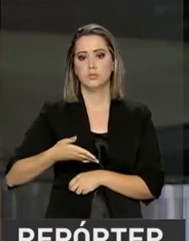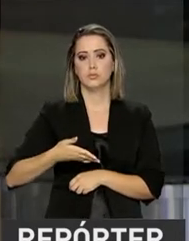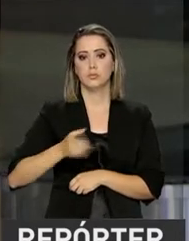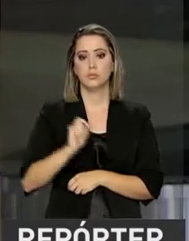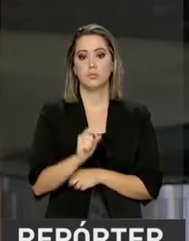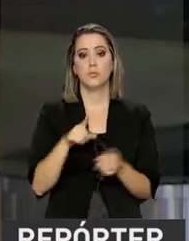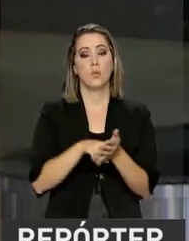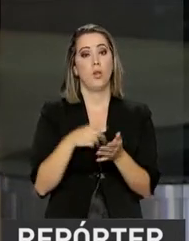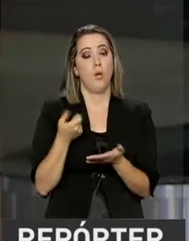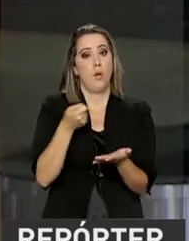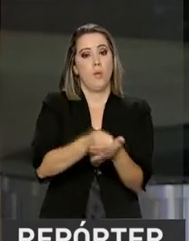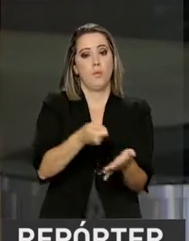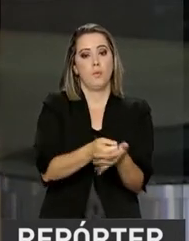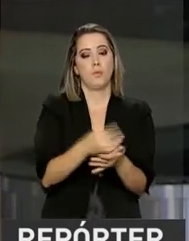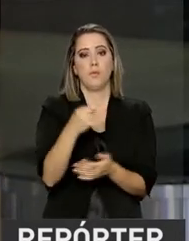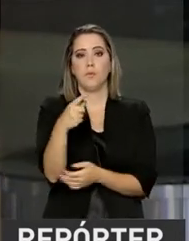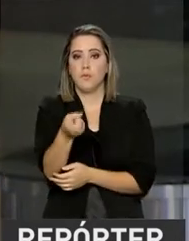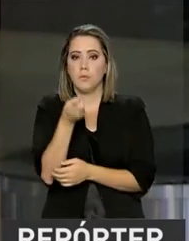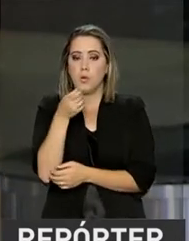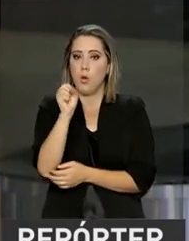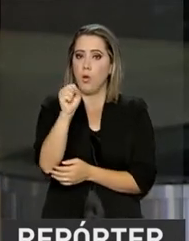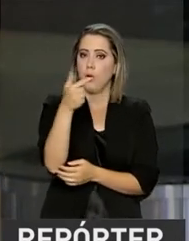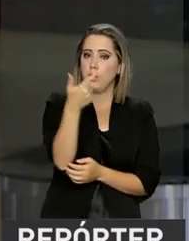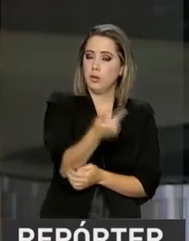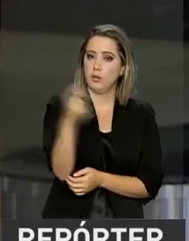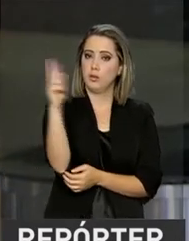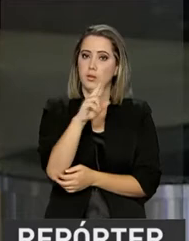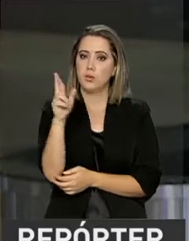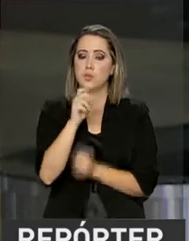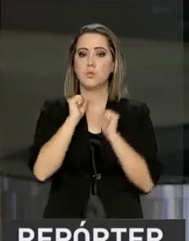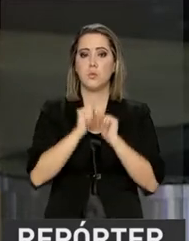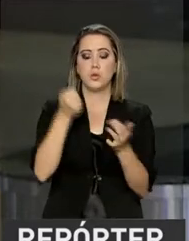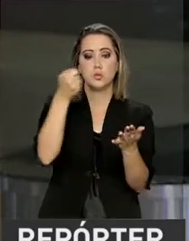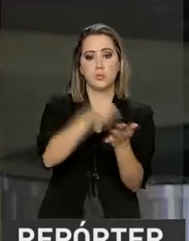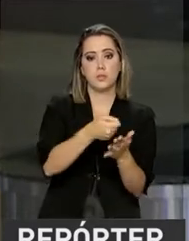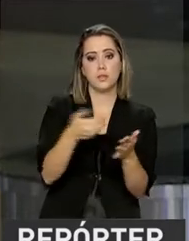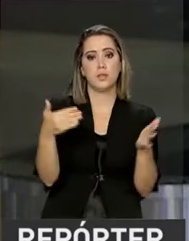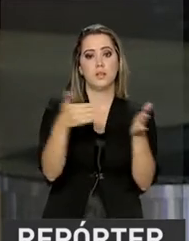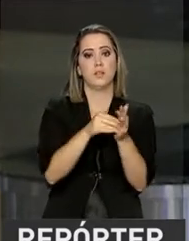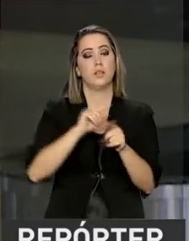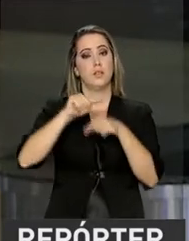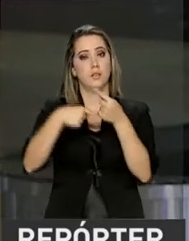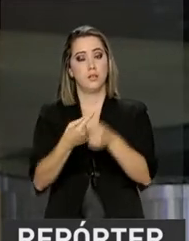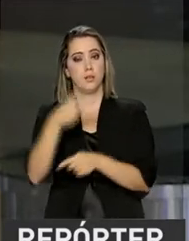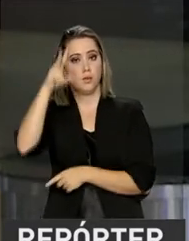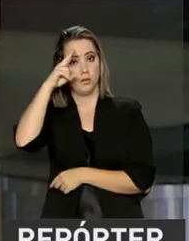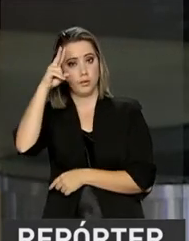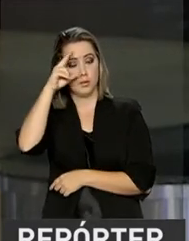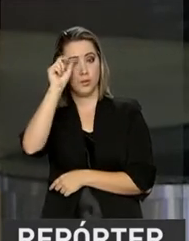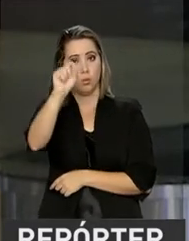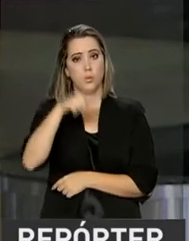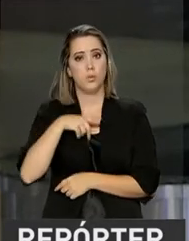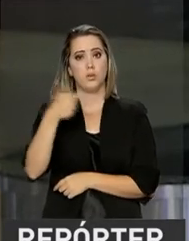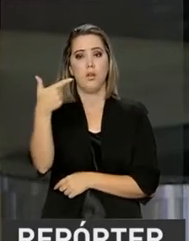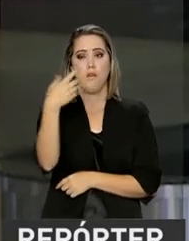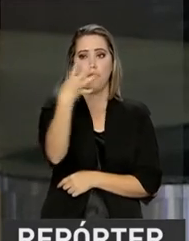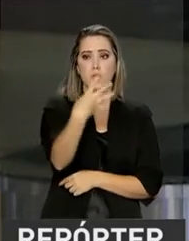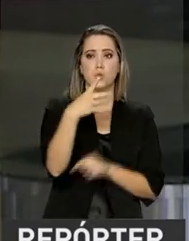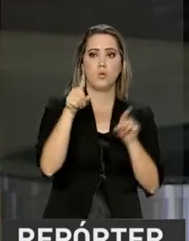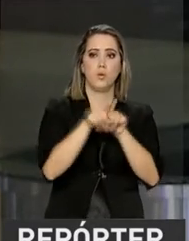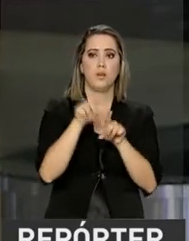taxa de inscrição, no valor de R$ 82,00, pode ser paga até a próxima segunda-feira, dia